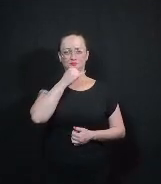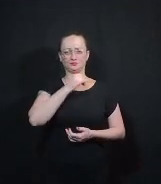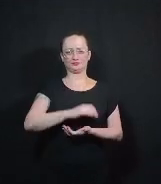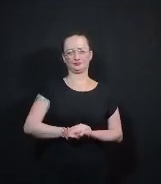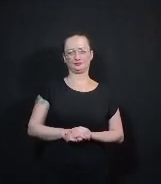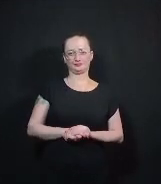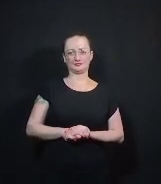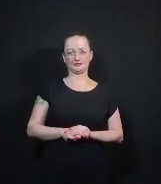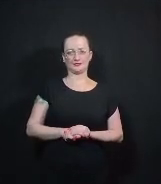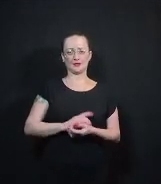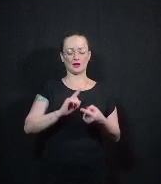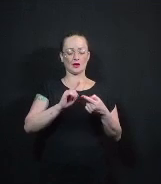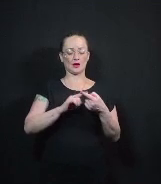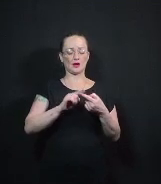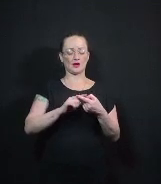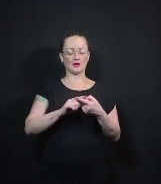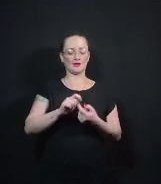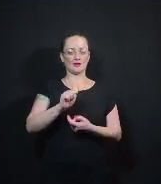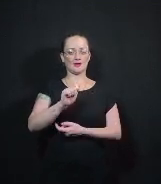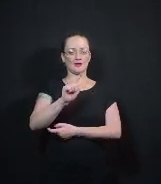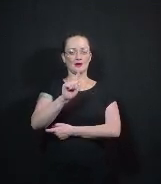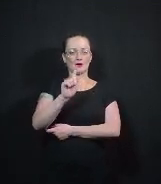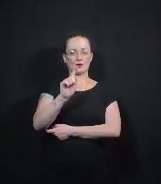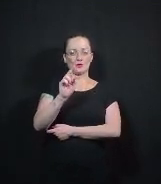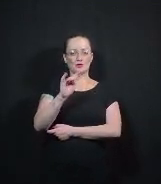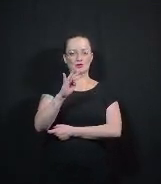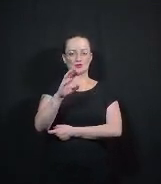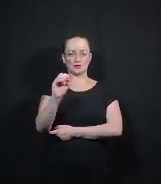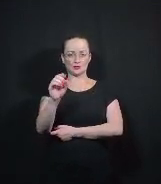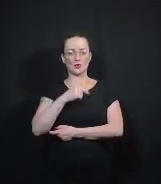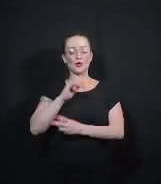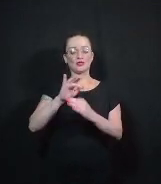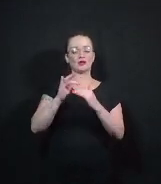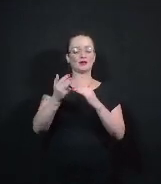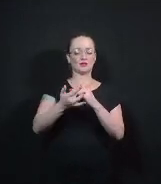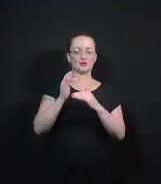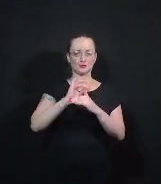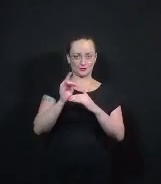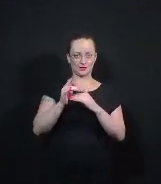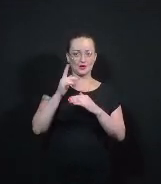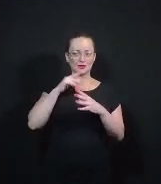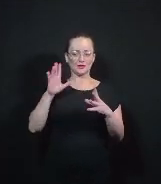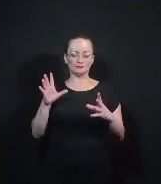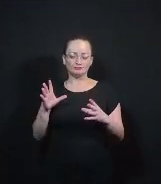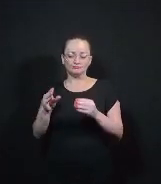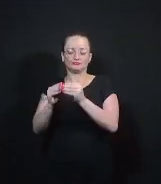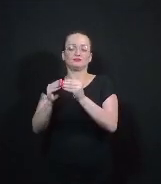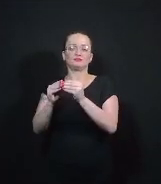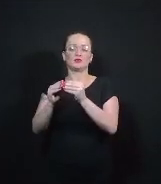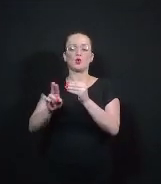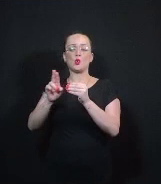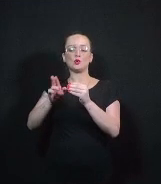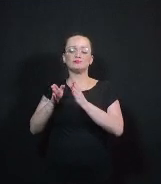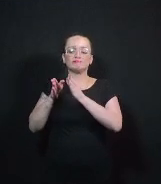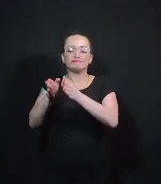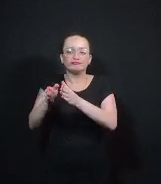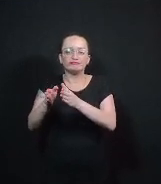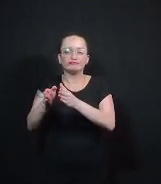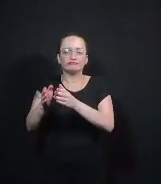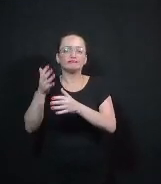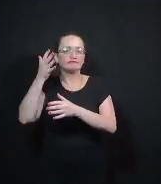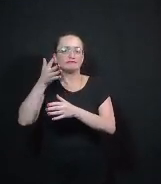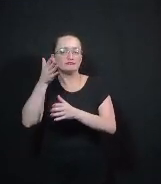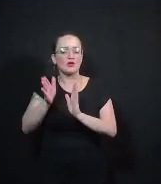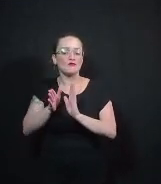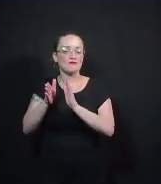dos algoritmos das redes sociais que, de um certo modo, otimizam para um determinado discurso, né?